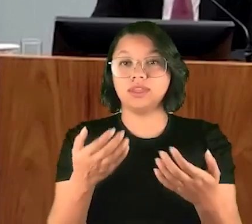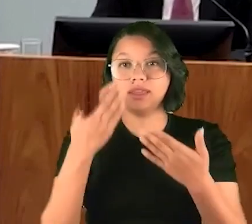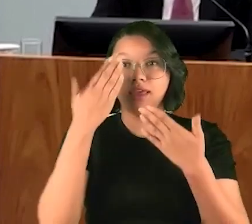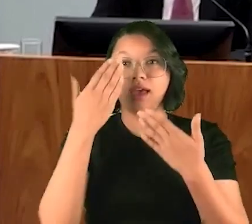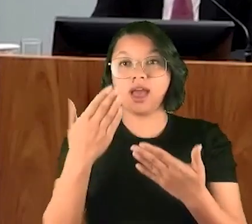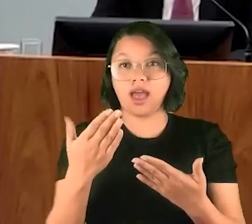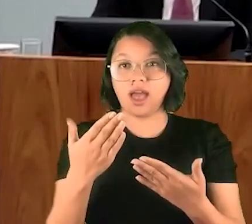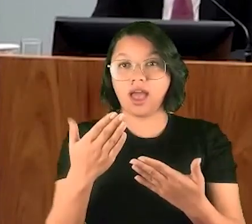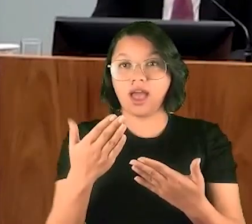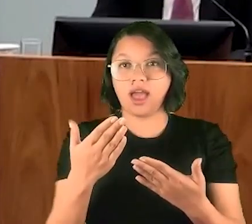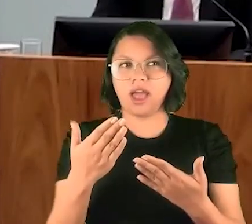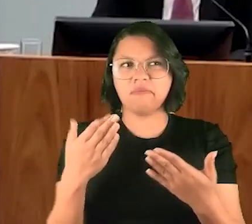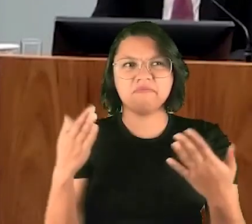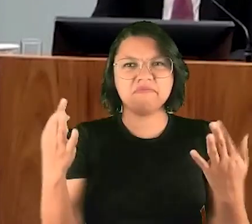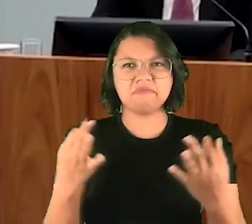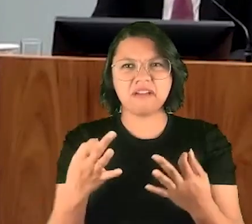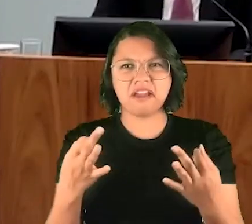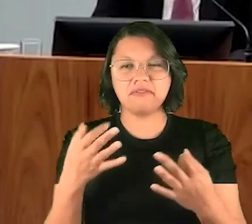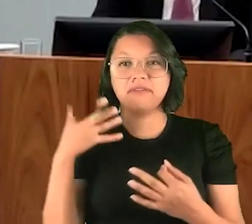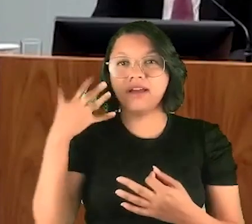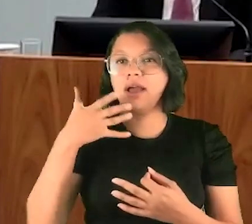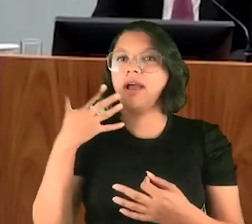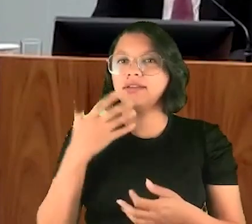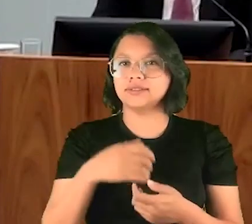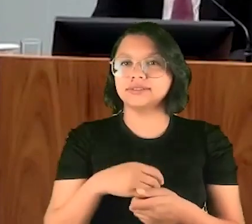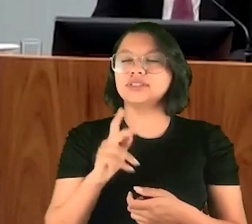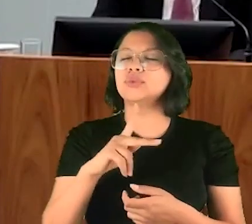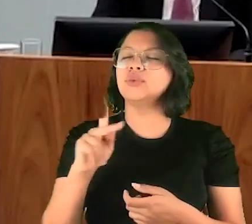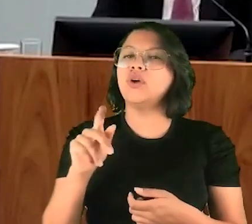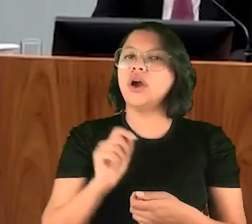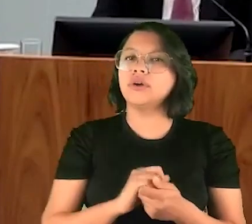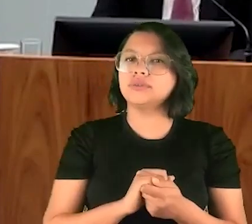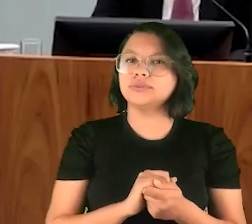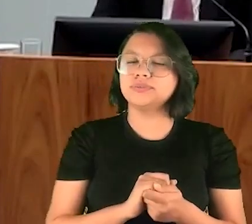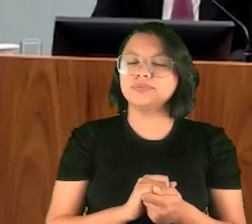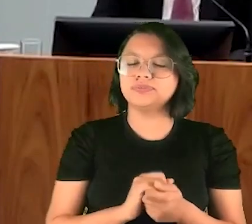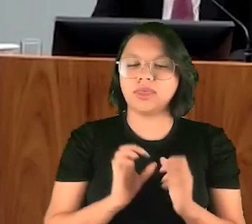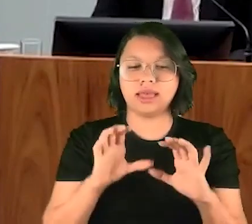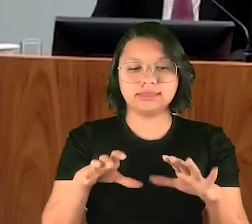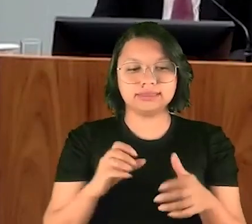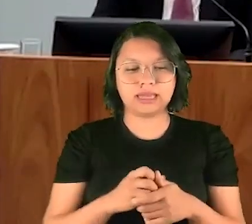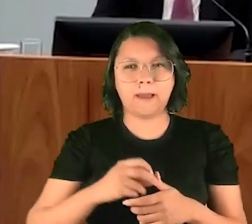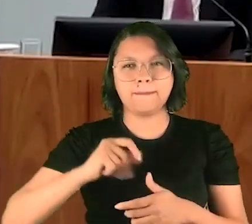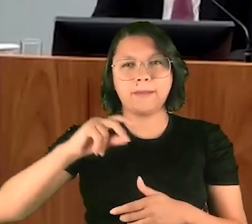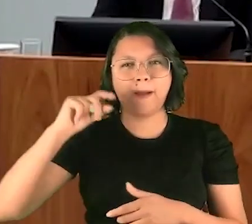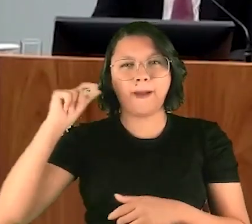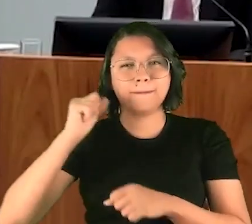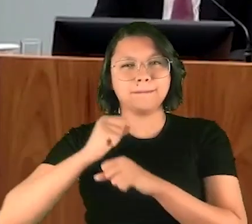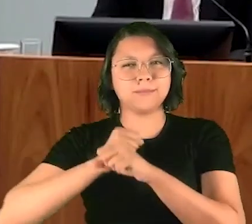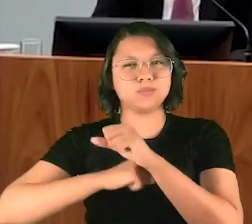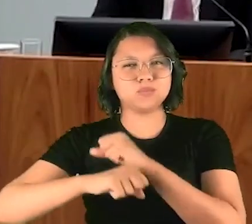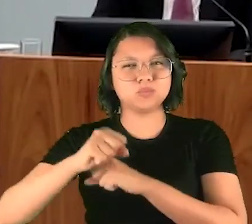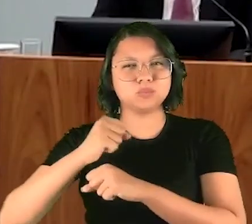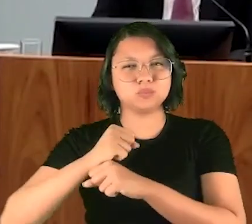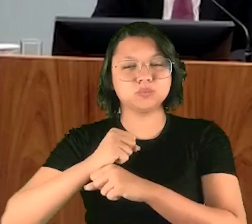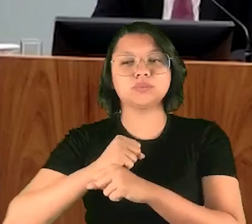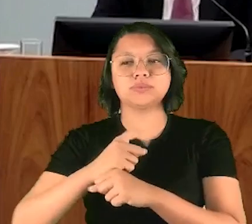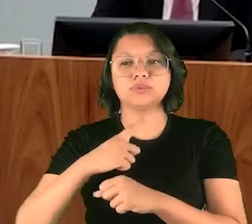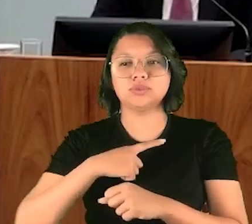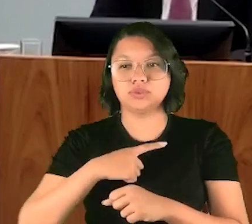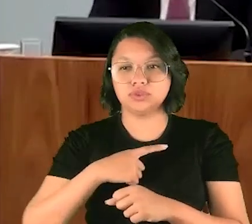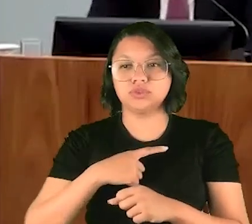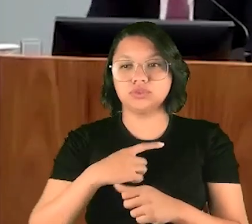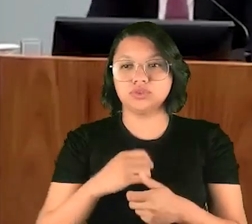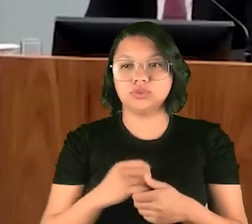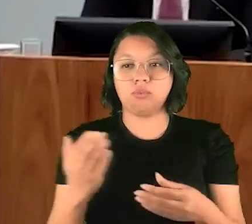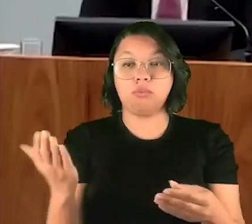Bom dia a todos. Inicialmente, gostaria de agradecer a brilhante palestra, né? Professor, é o seguinte, há